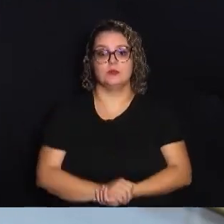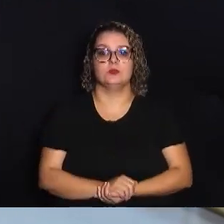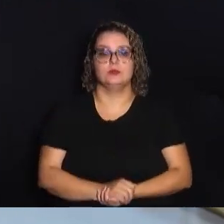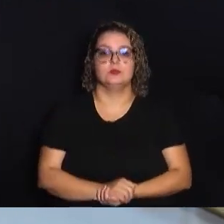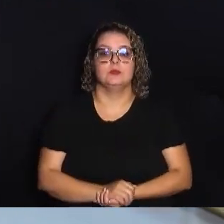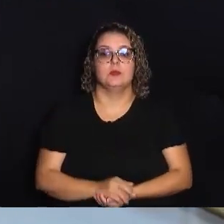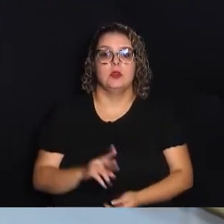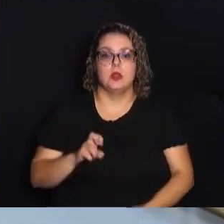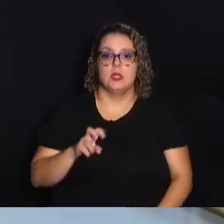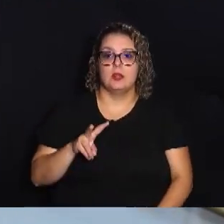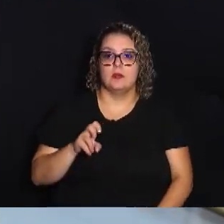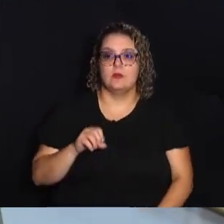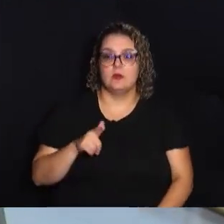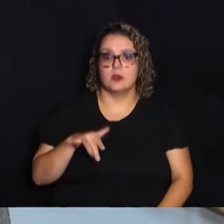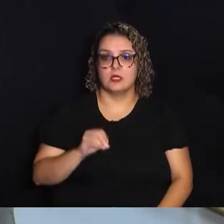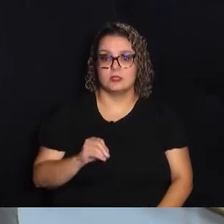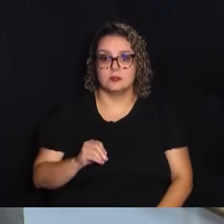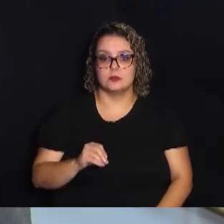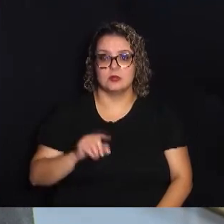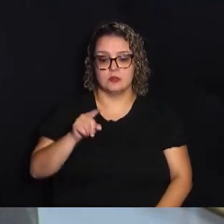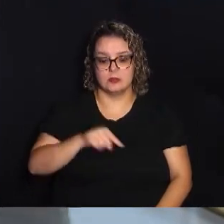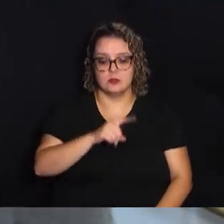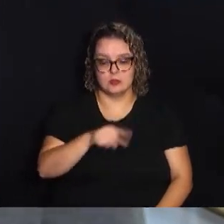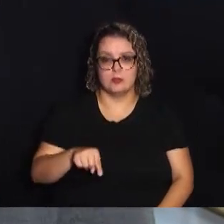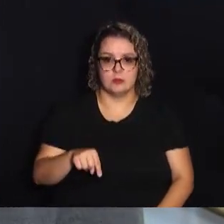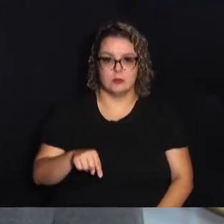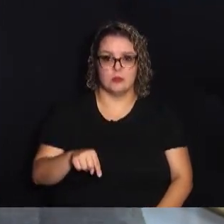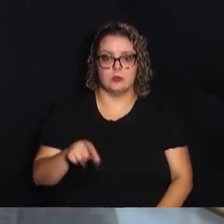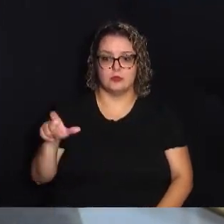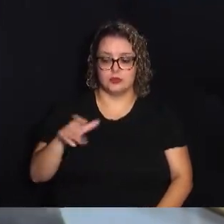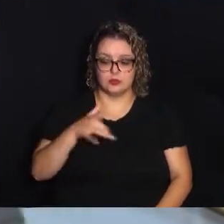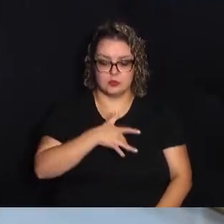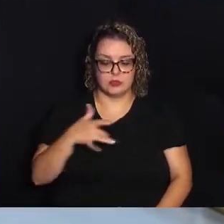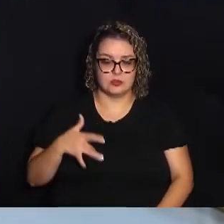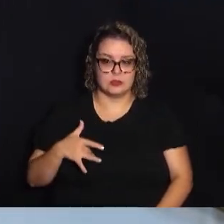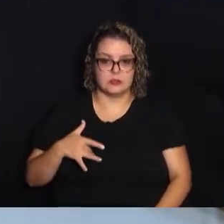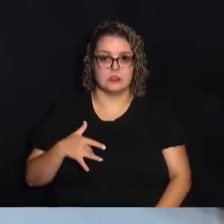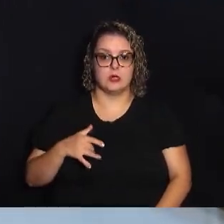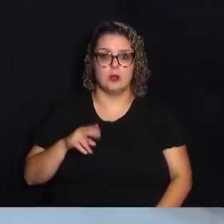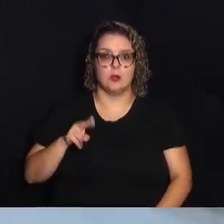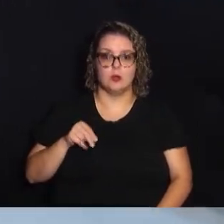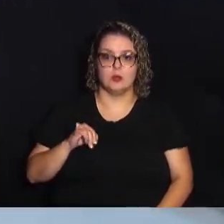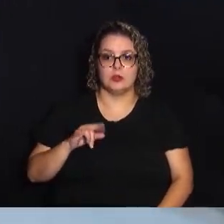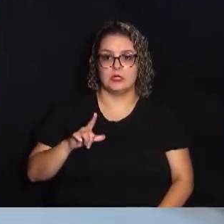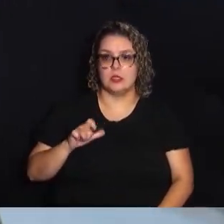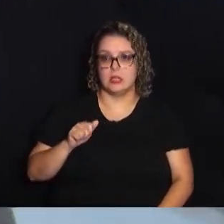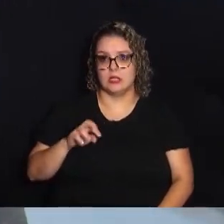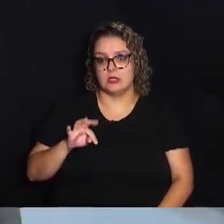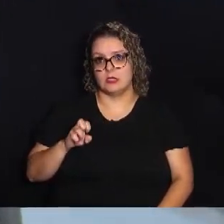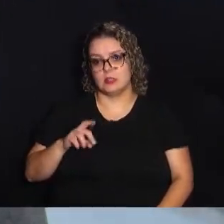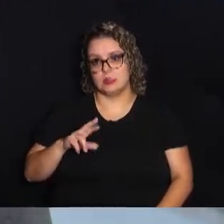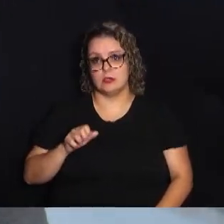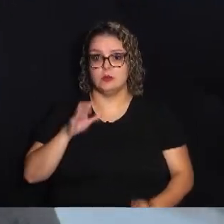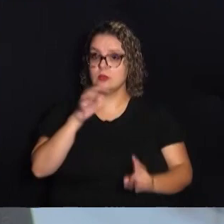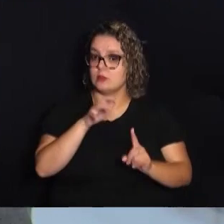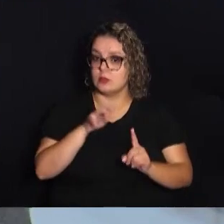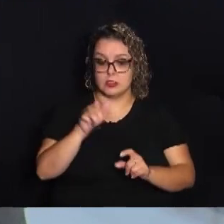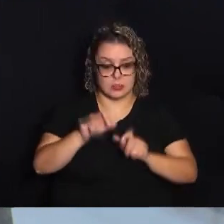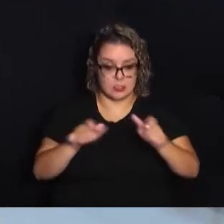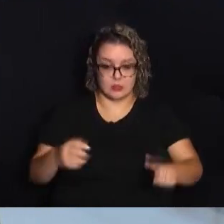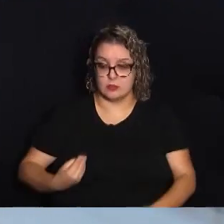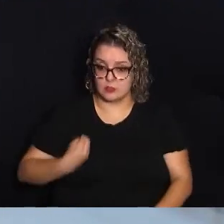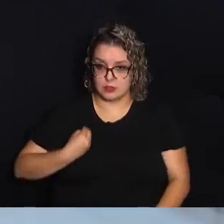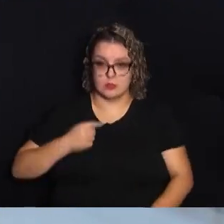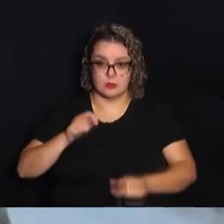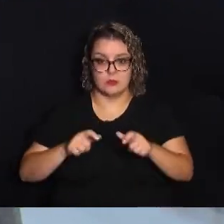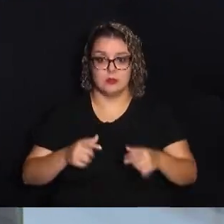exemplo a revogação dos planos o cancelamento unilateral dos planos de saúde que isso afeta diretamente na vida da